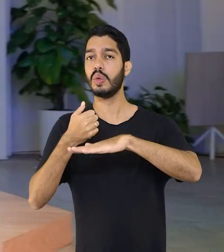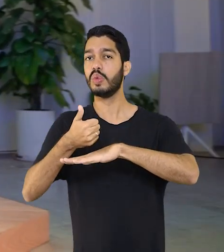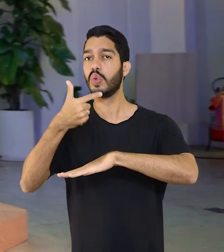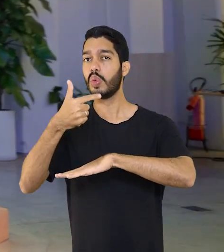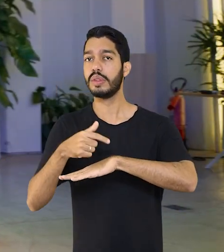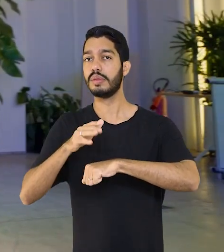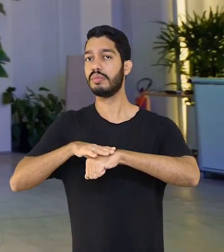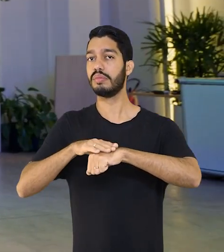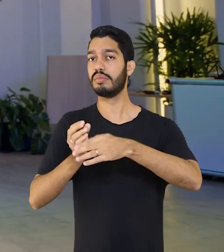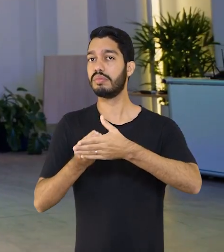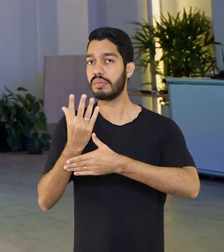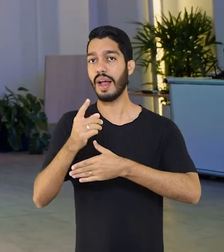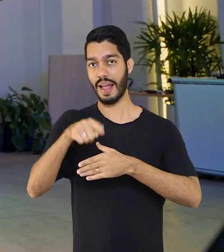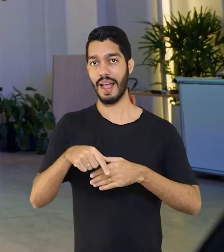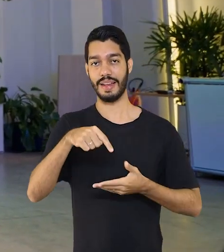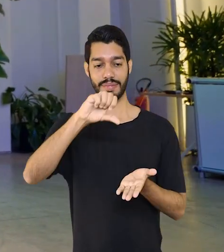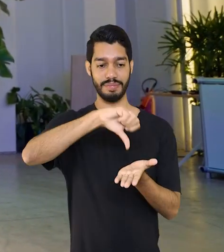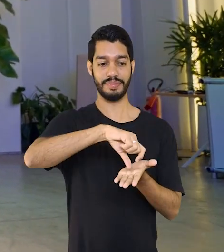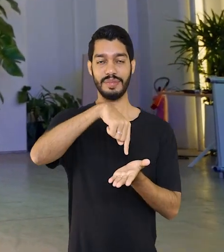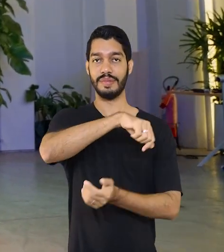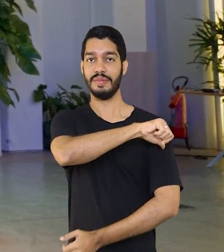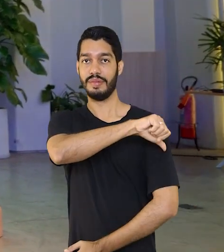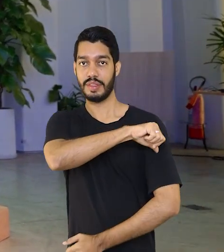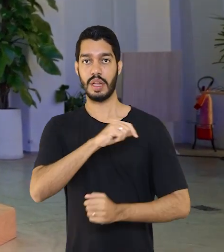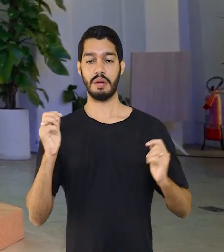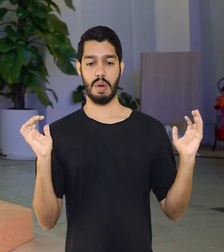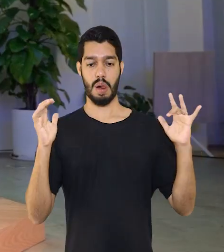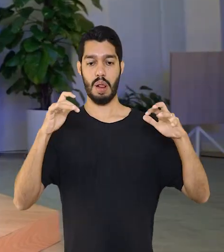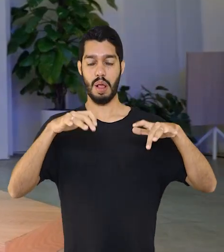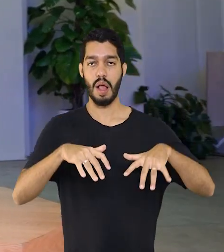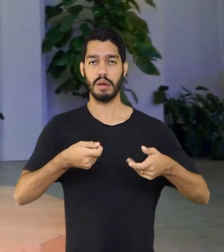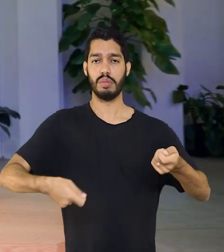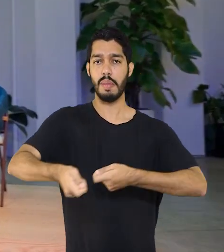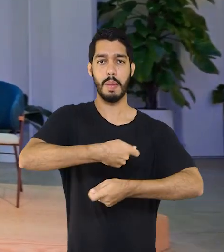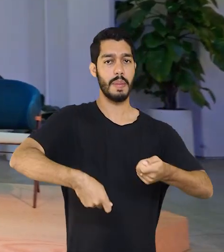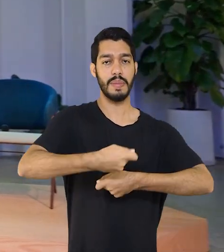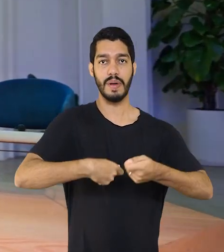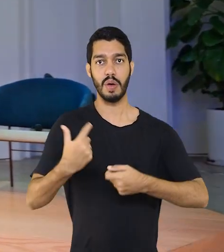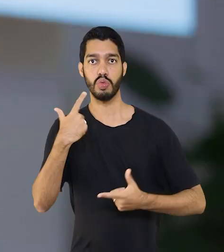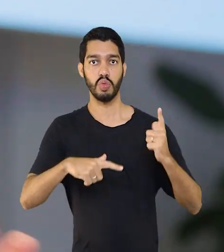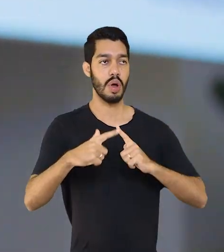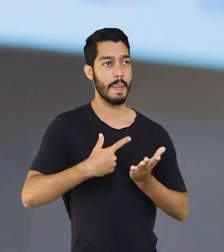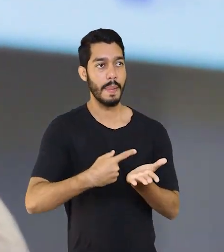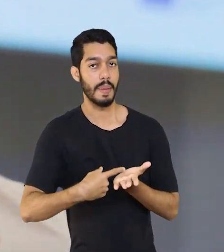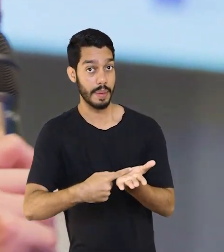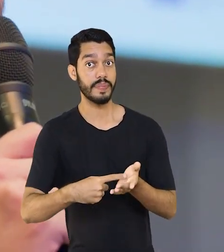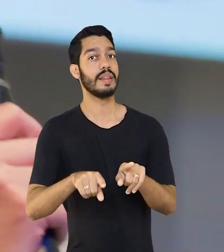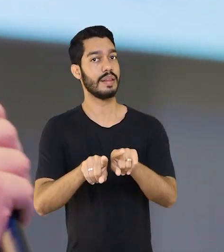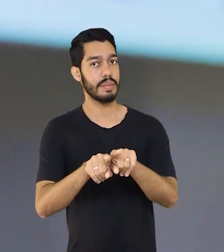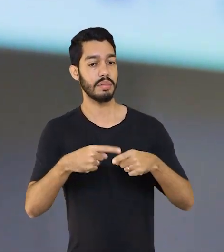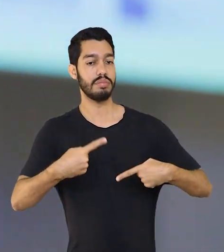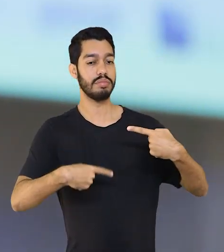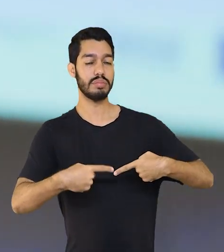foi criado para ser um polo de conexão no Rio de Janeiro, um ponto de encontro para se fazer negócio, para se discutir políticas públicas,